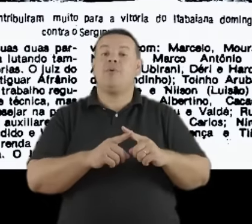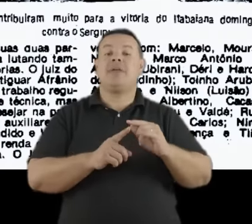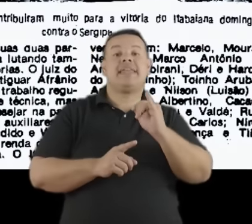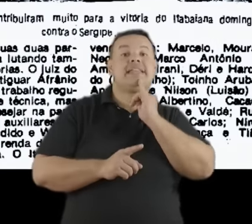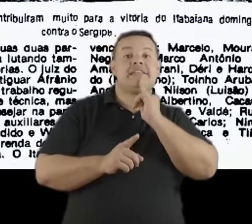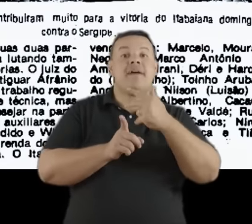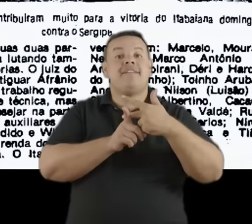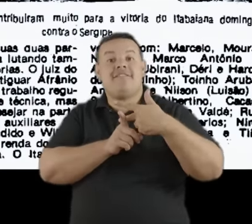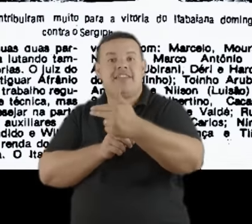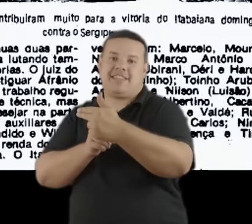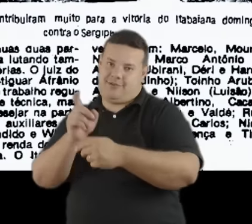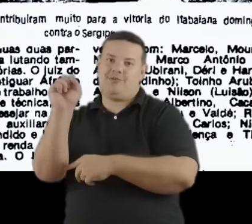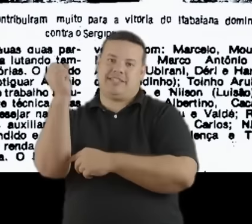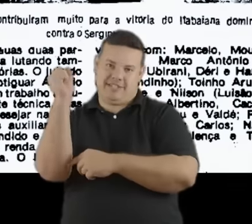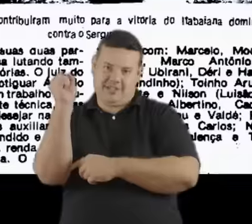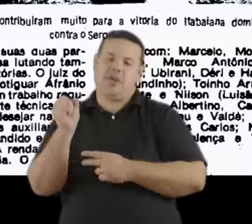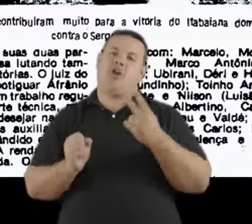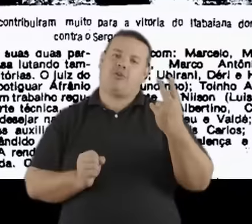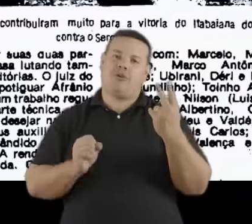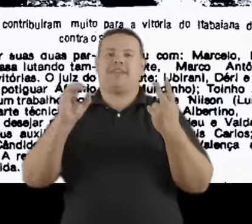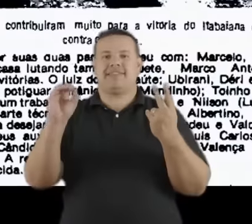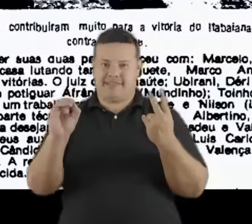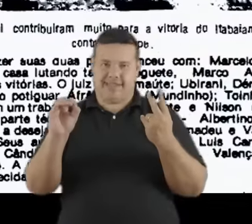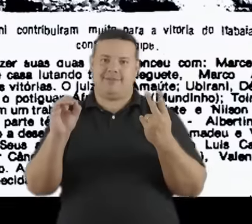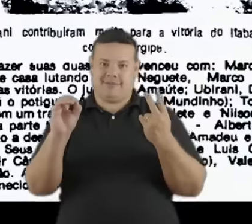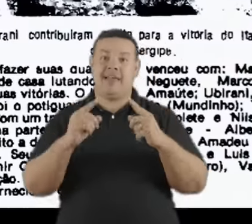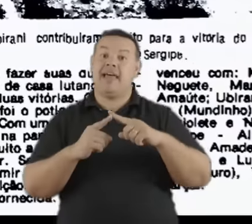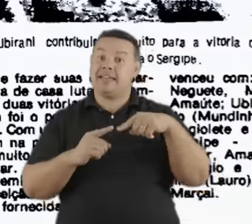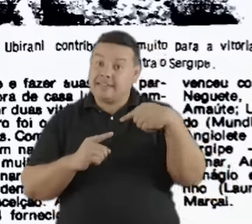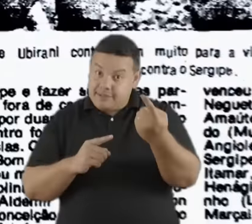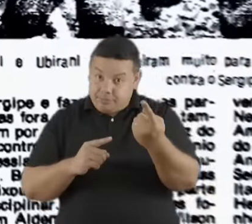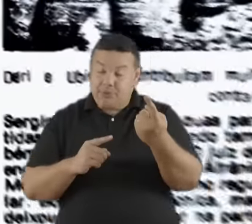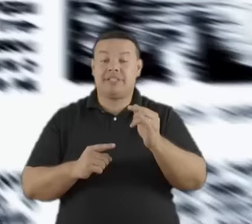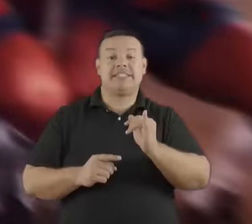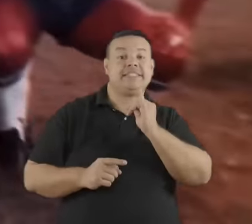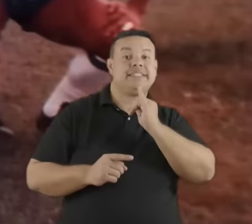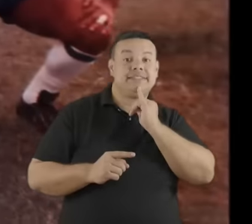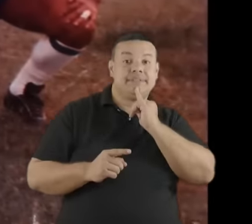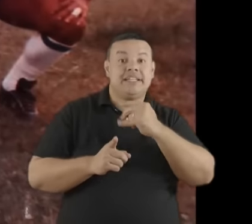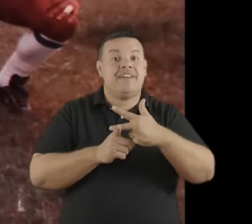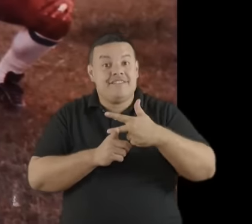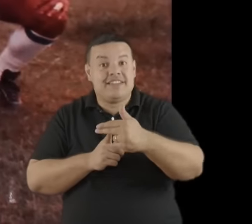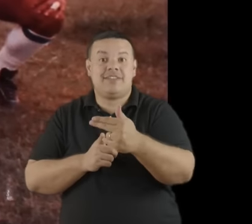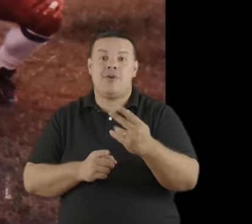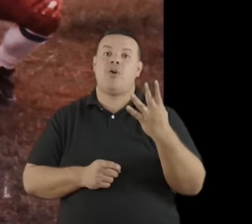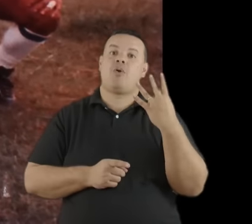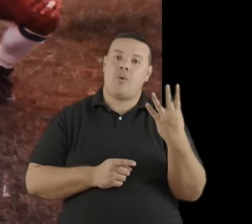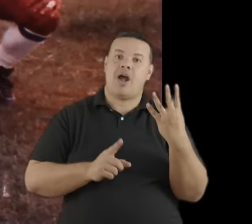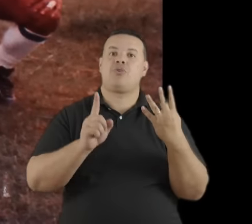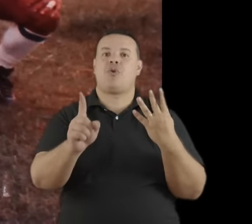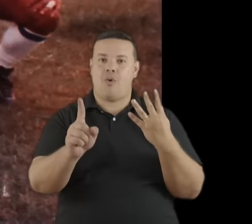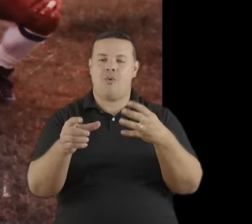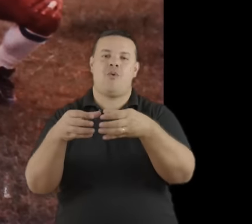decisiva, o Tremendão venceu o Sergipe, seu rival direto, por 2-0. Posteriormente, o tricolor aplicou uma goleada